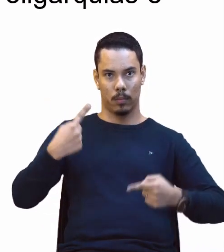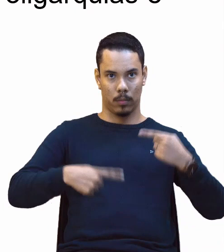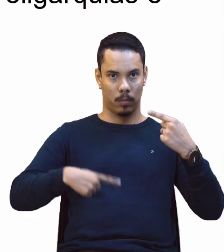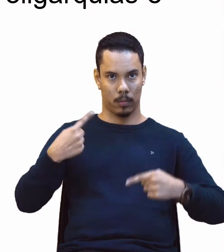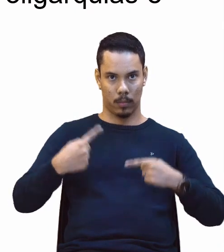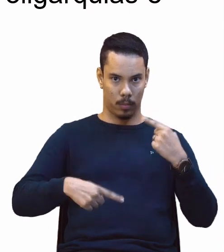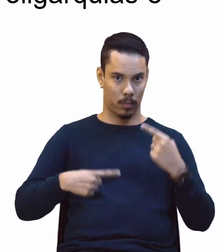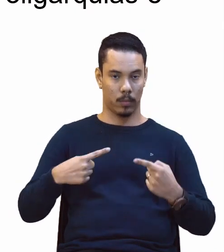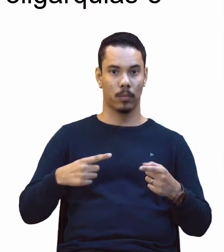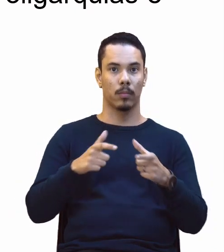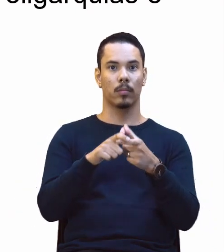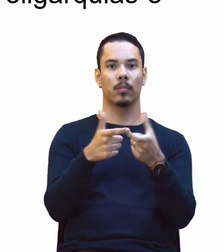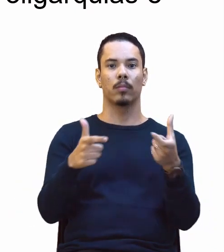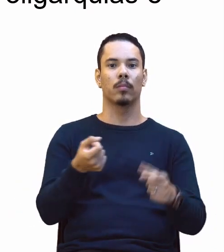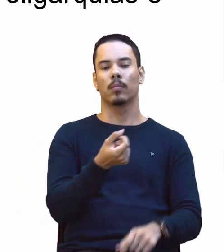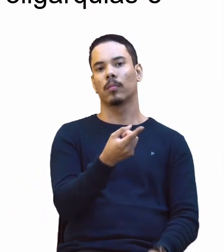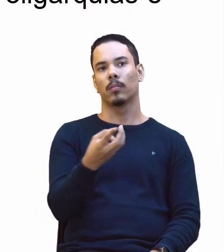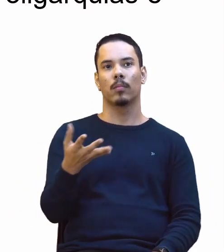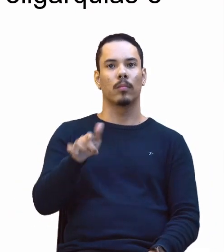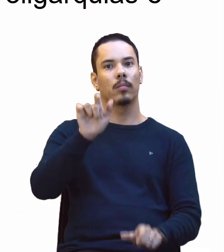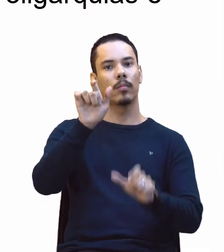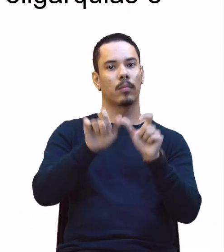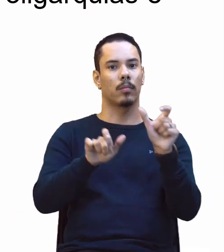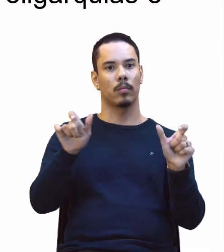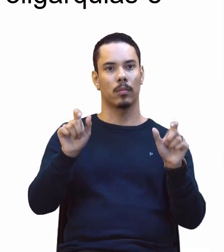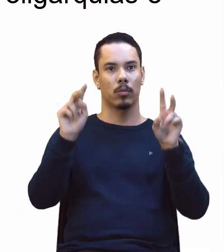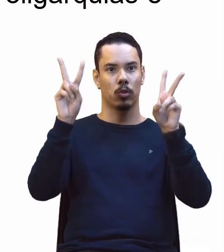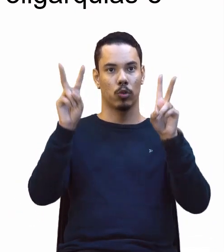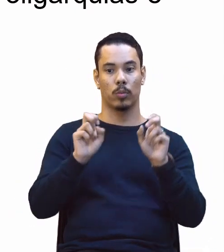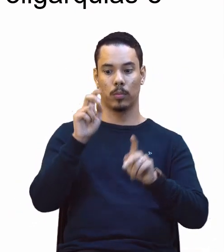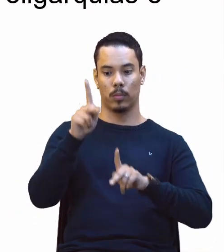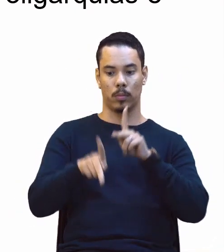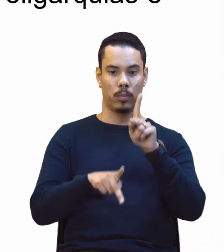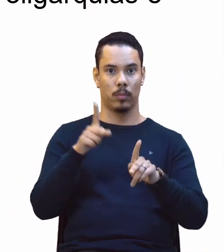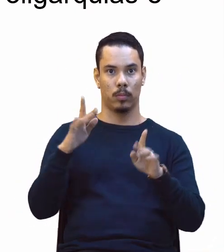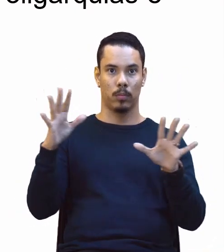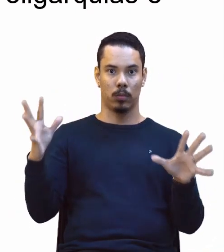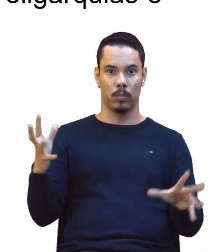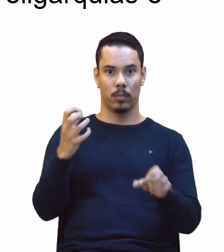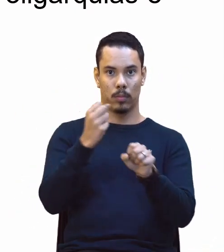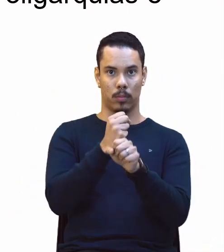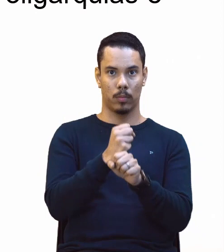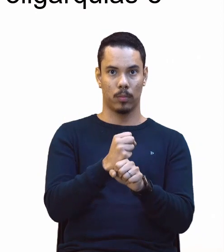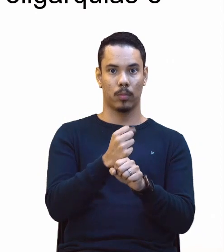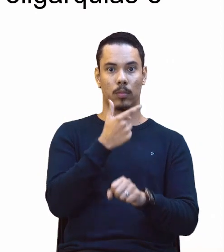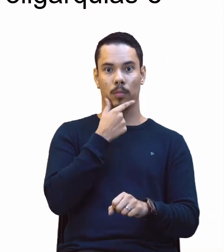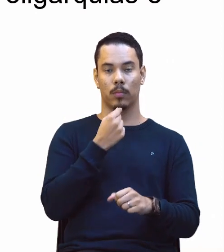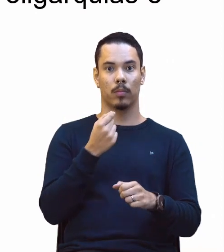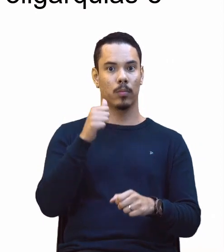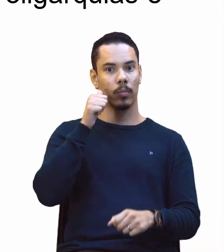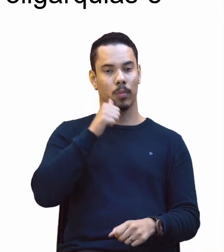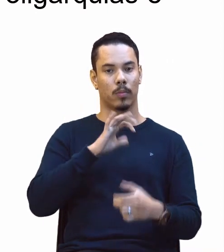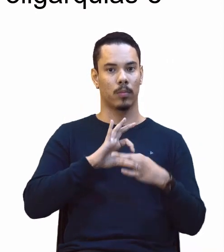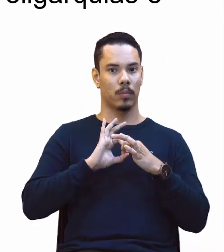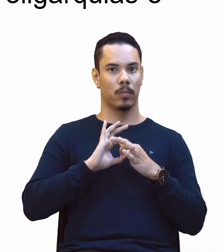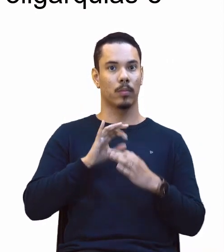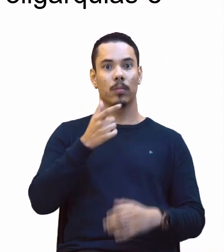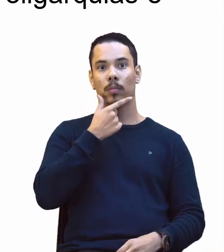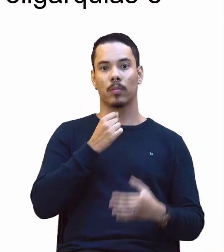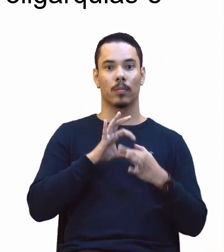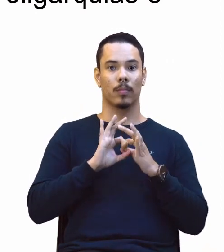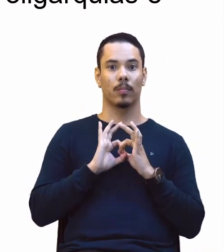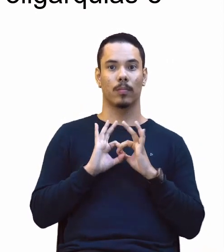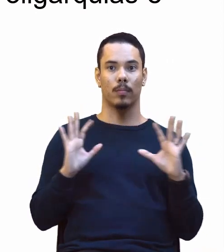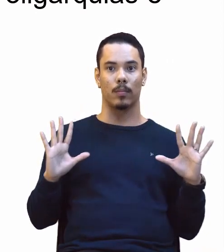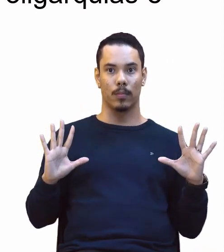desses cidadãos em relação à população total dos homens livres, olha só, homens